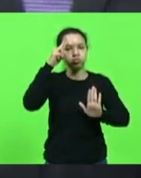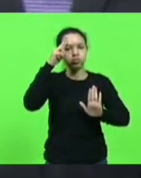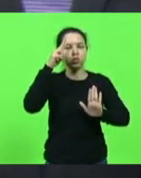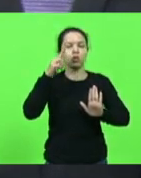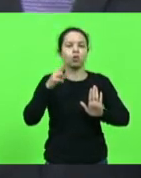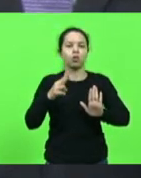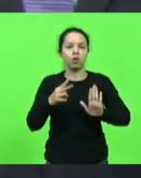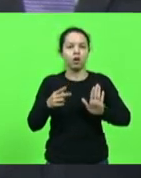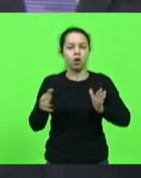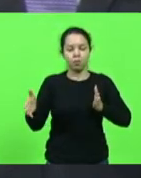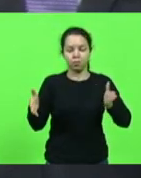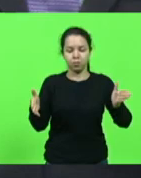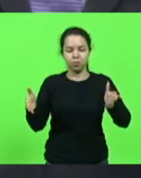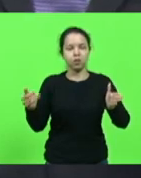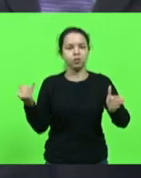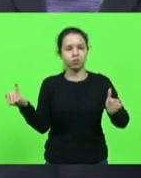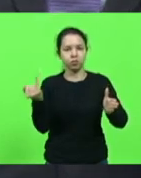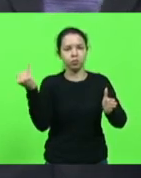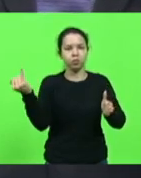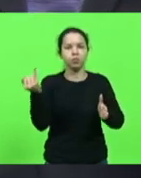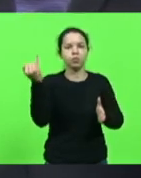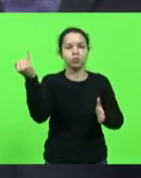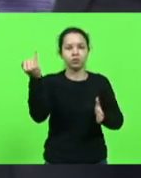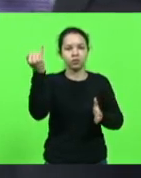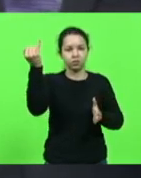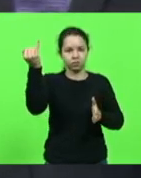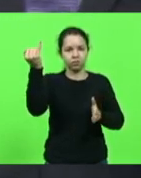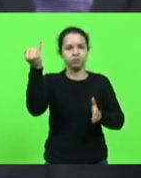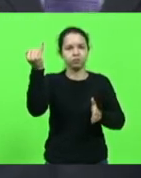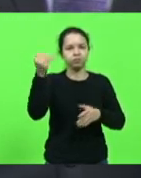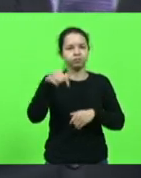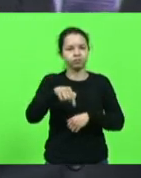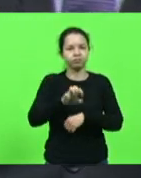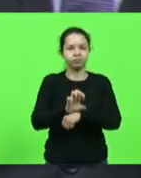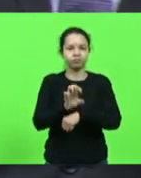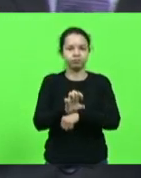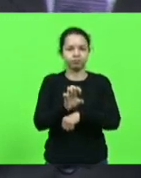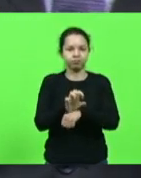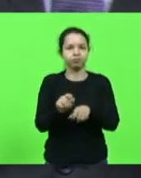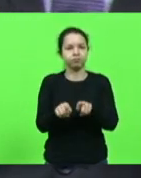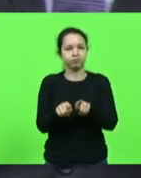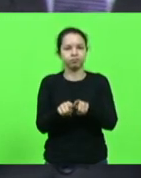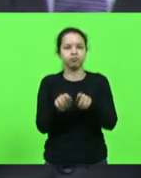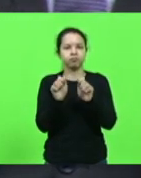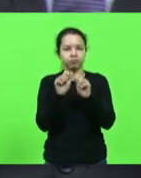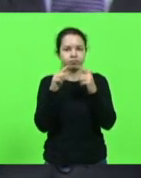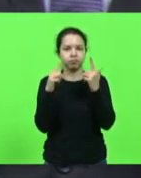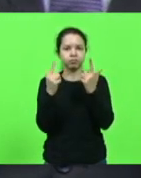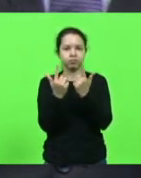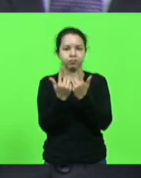uma fase muito importante do Estado e da Assembleia Legislativa.